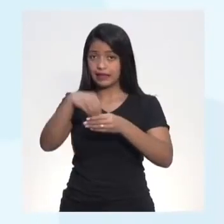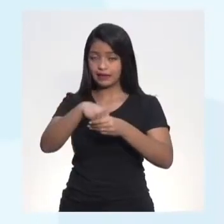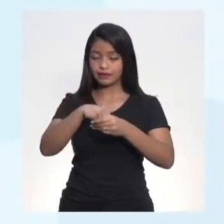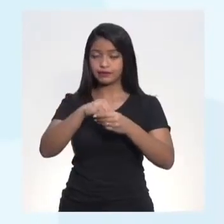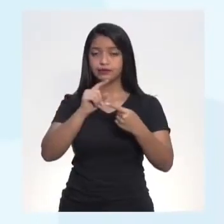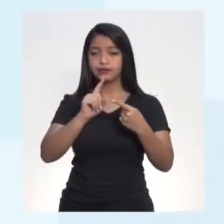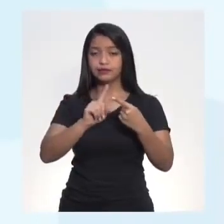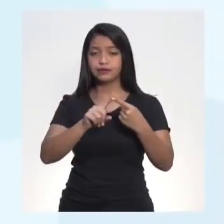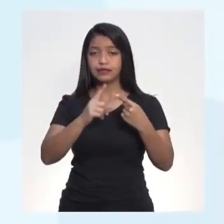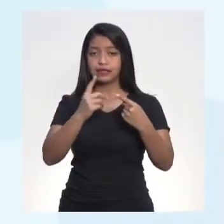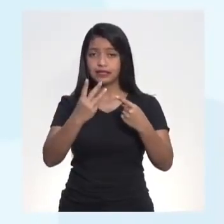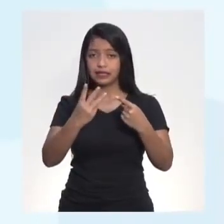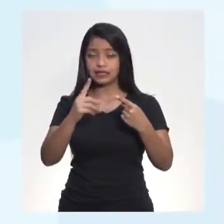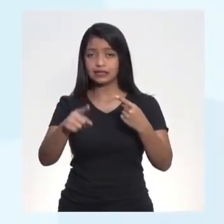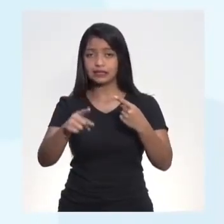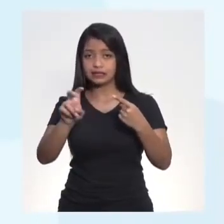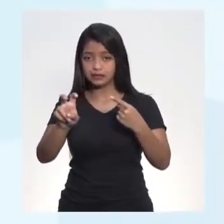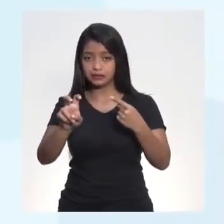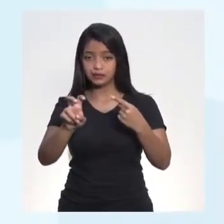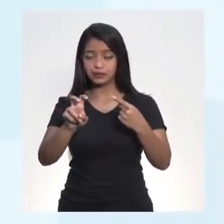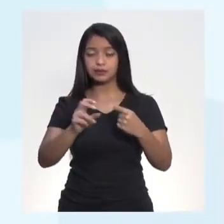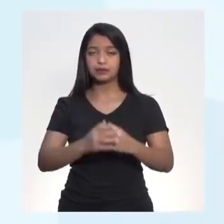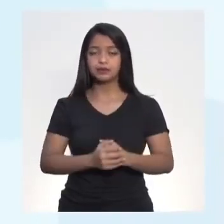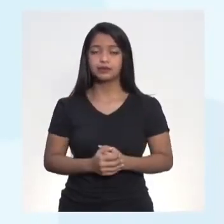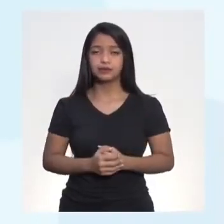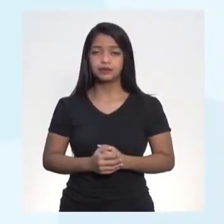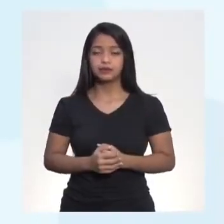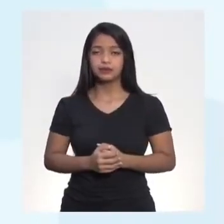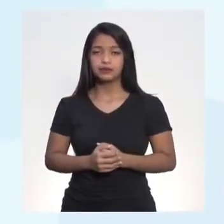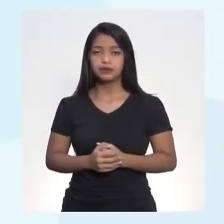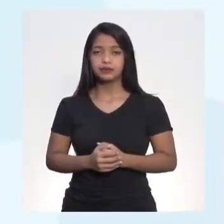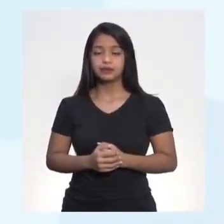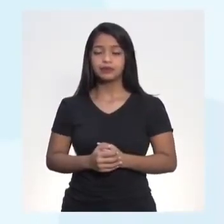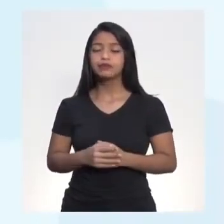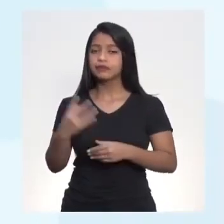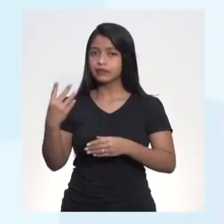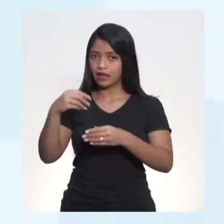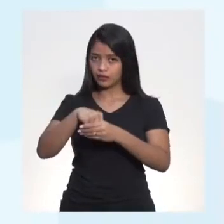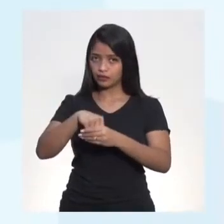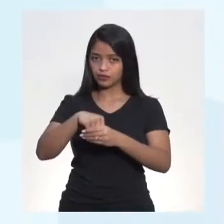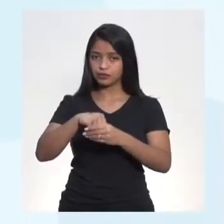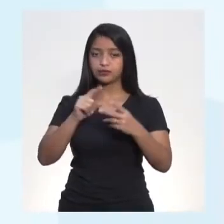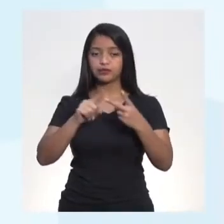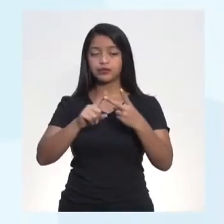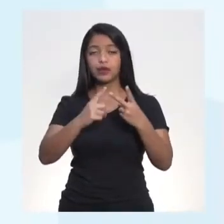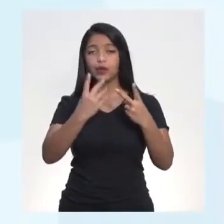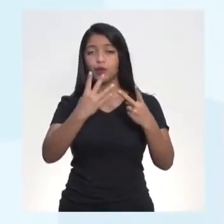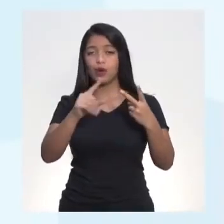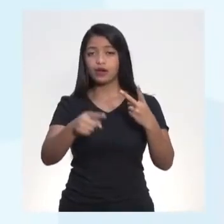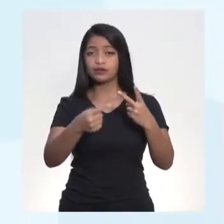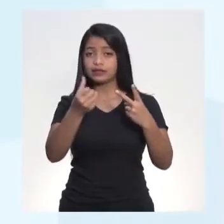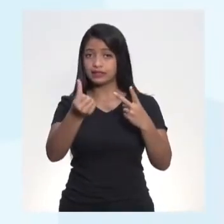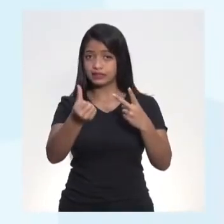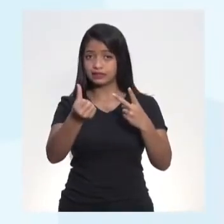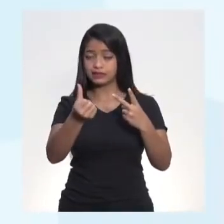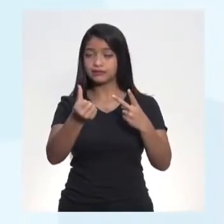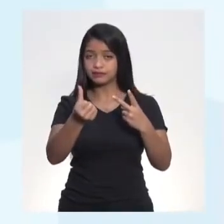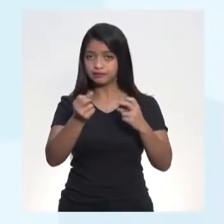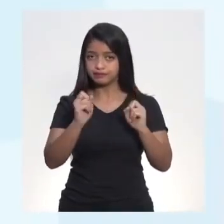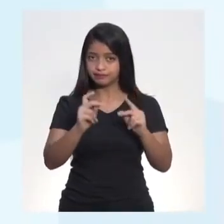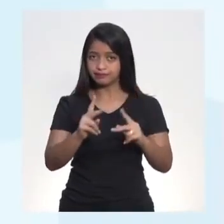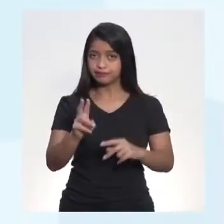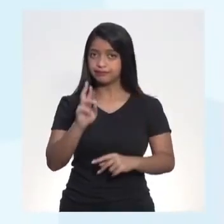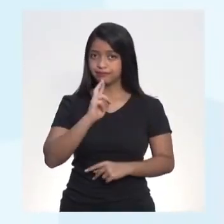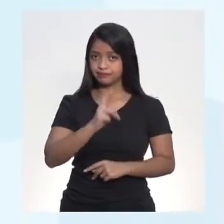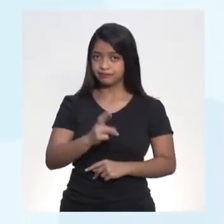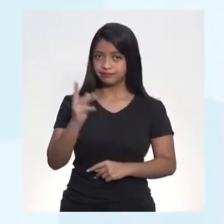internos 3 e 5, então são os internos, e 4 e 6 como resposta.